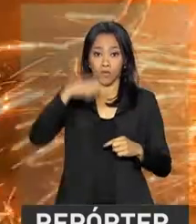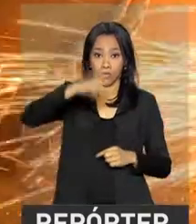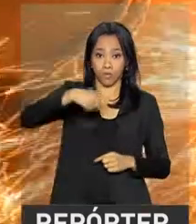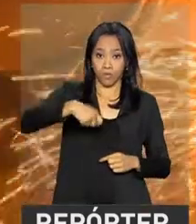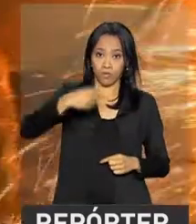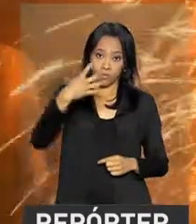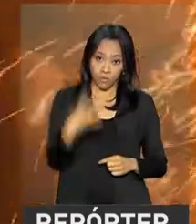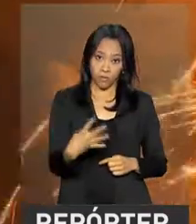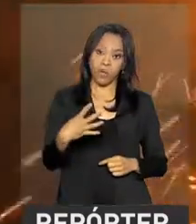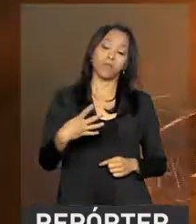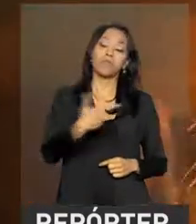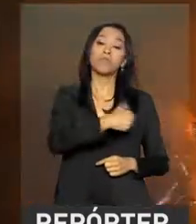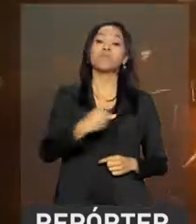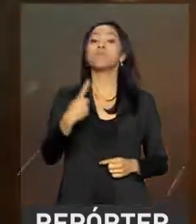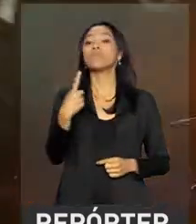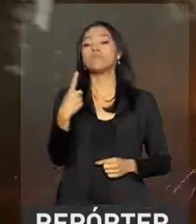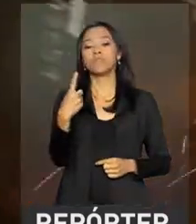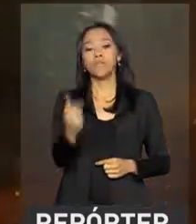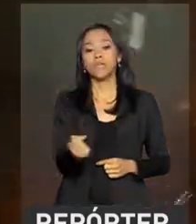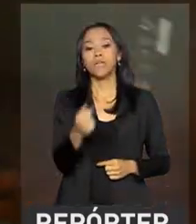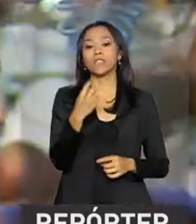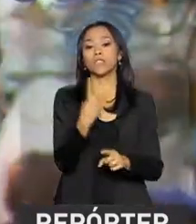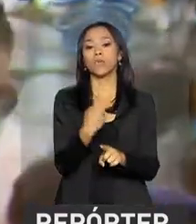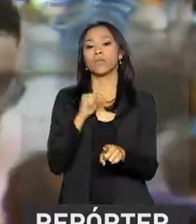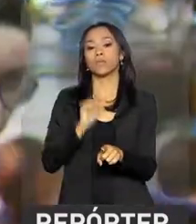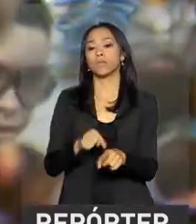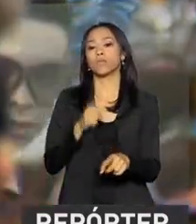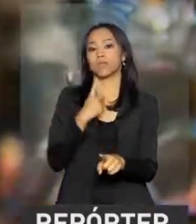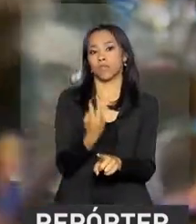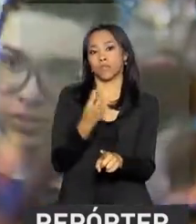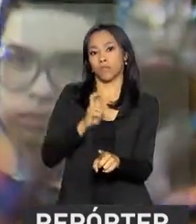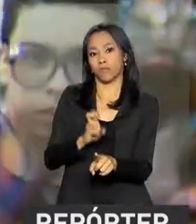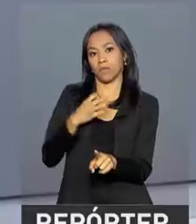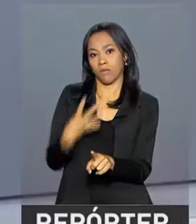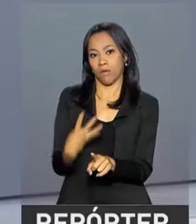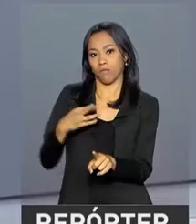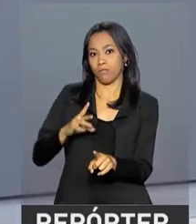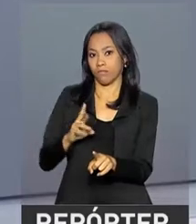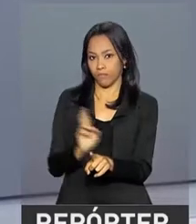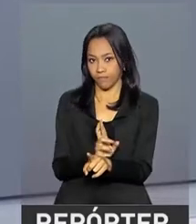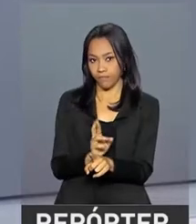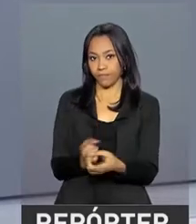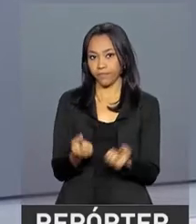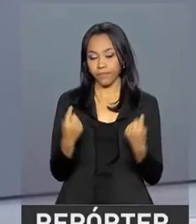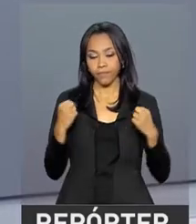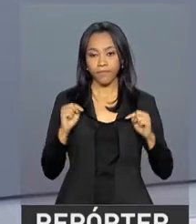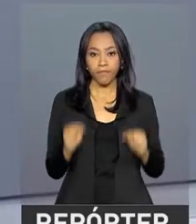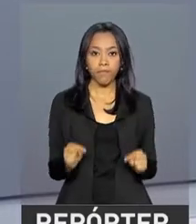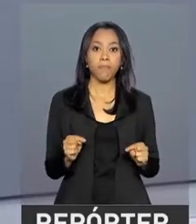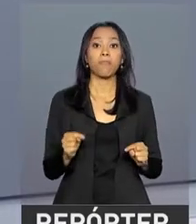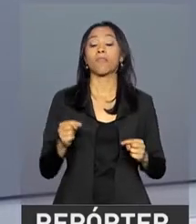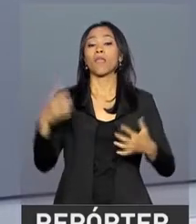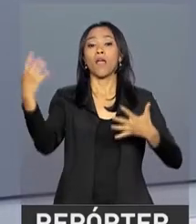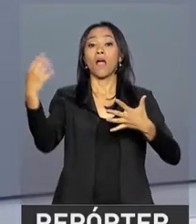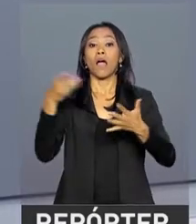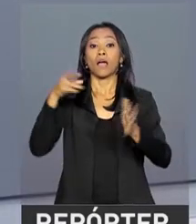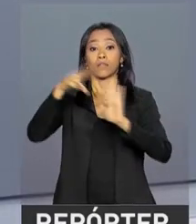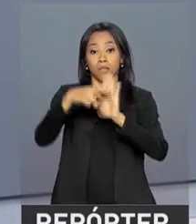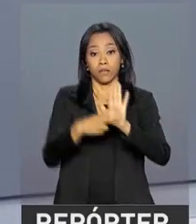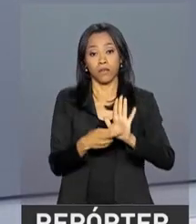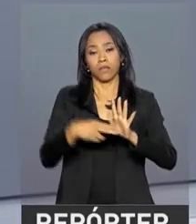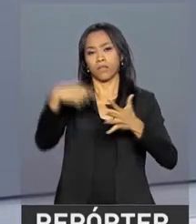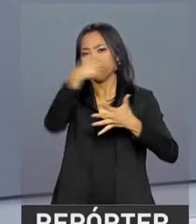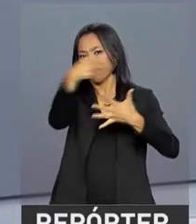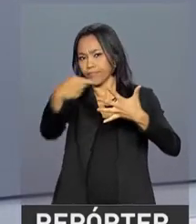2007 em 2154 reais e as diretrizes da caixa econômica federal